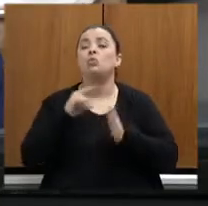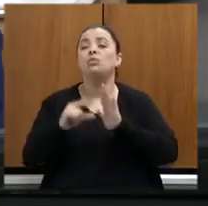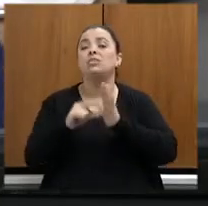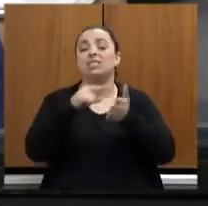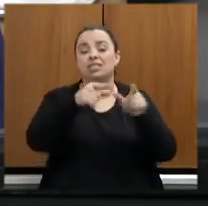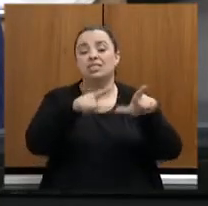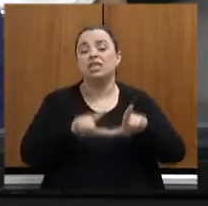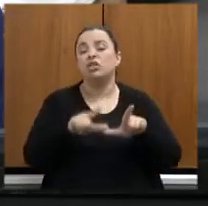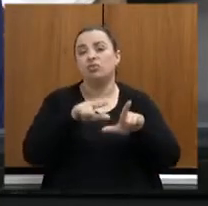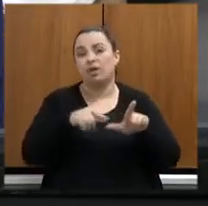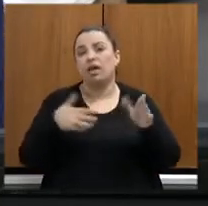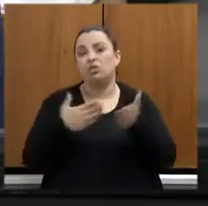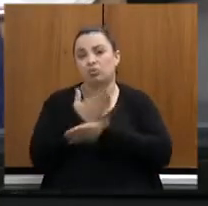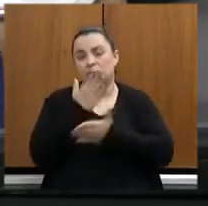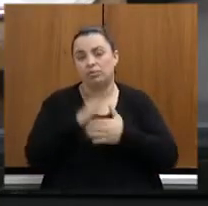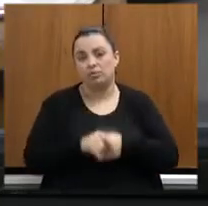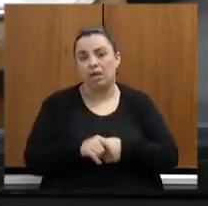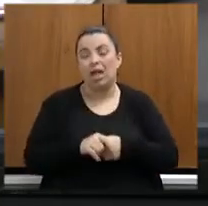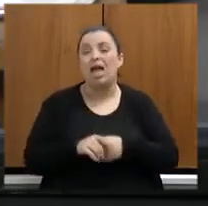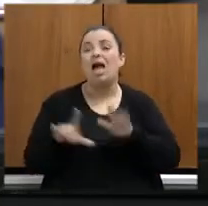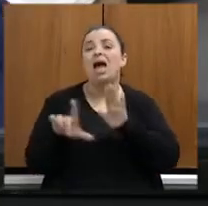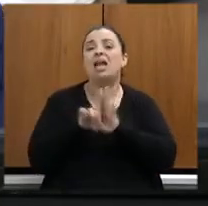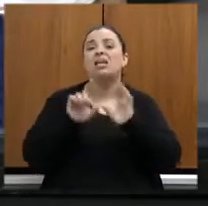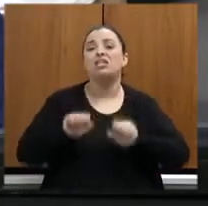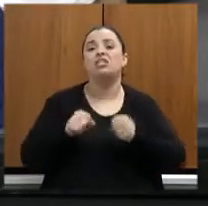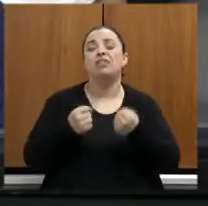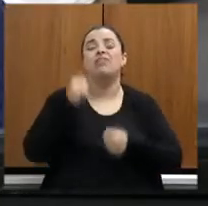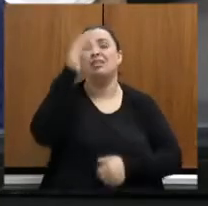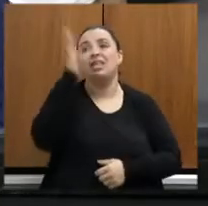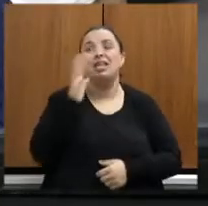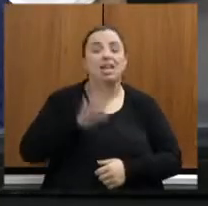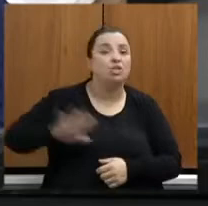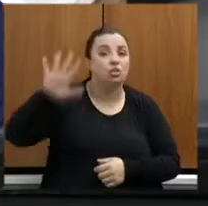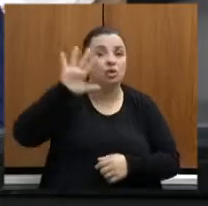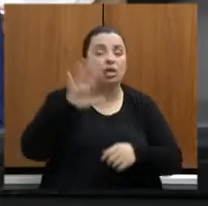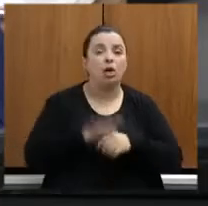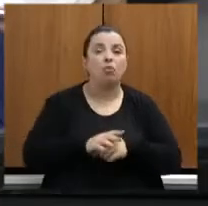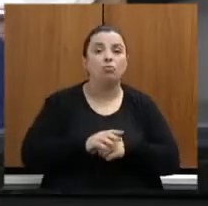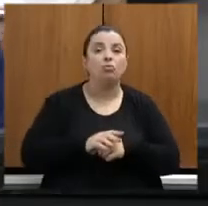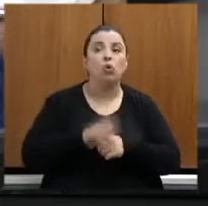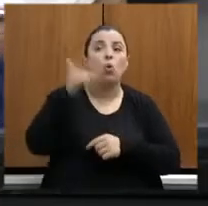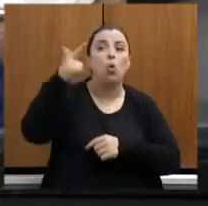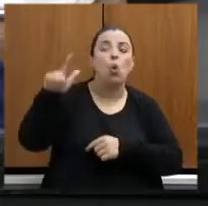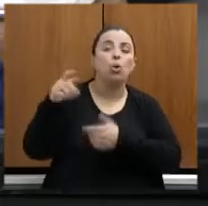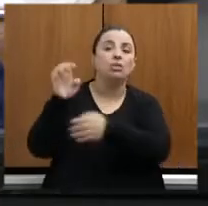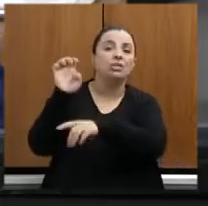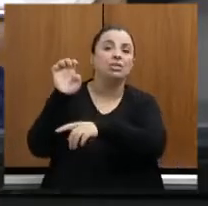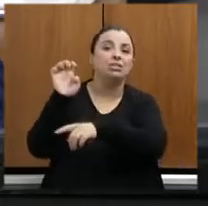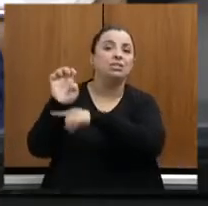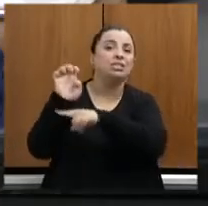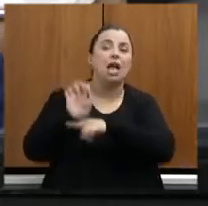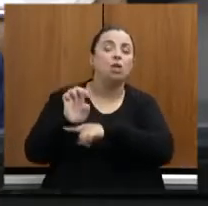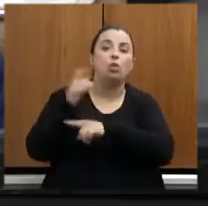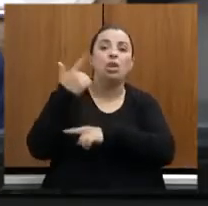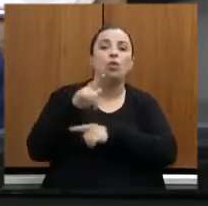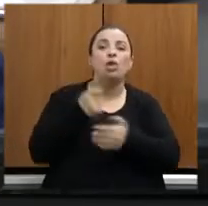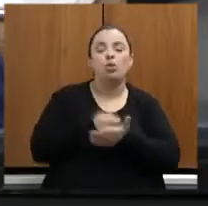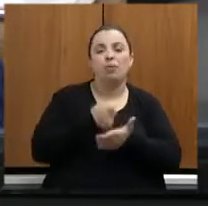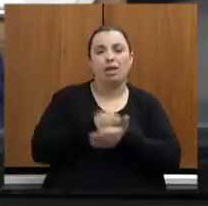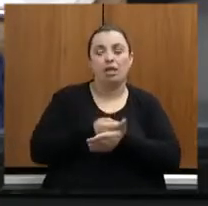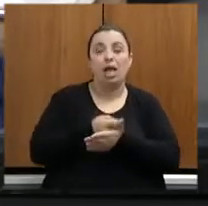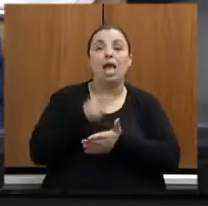nacional e nenhum outro estado coloca a obrigatoriedade da certificação é voluntária